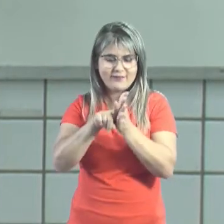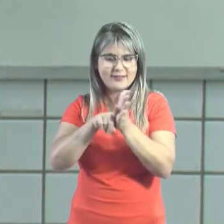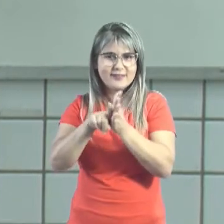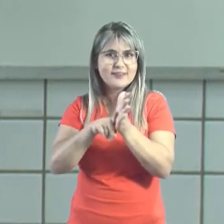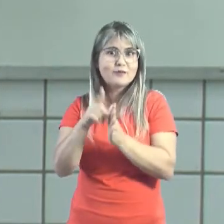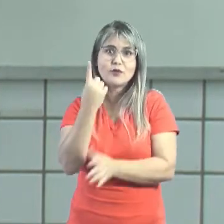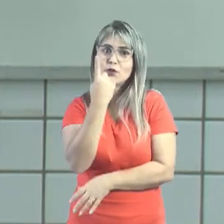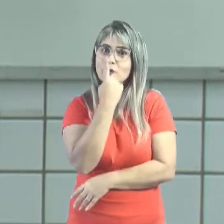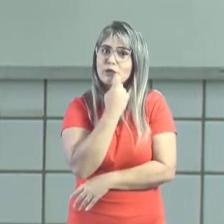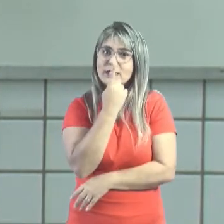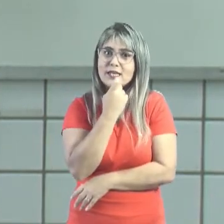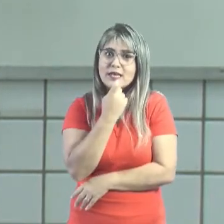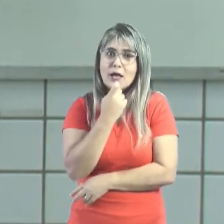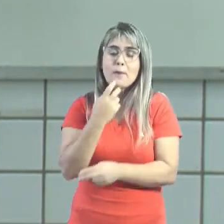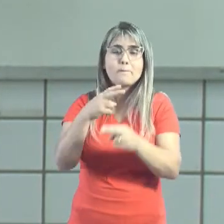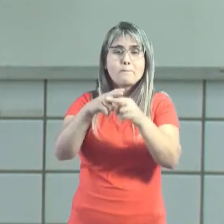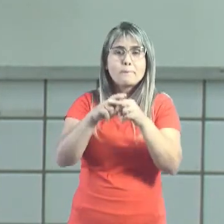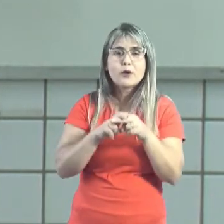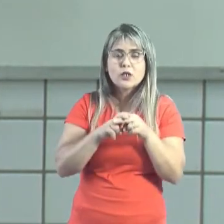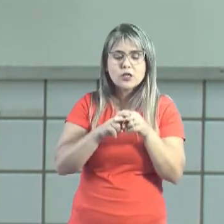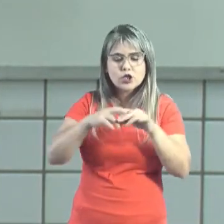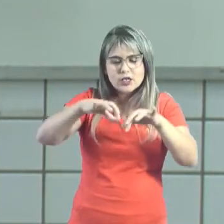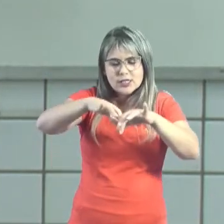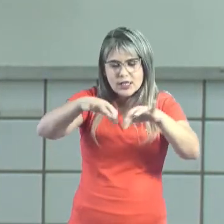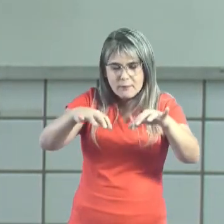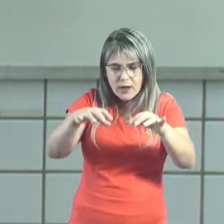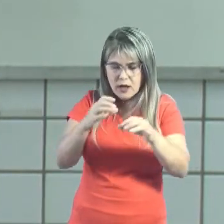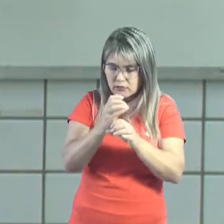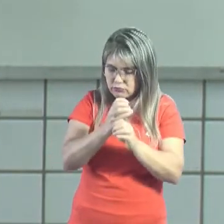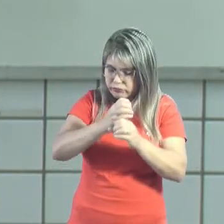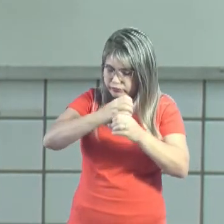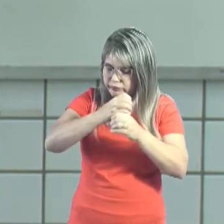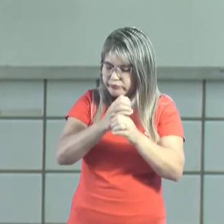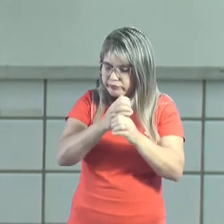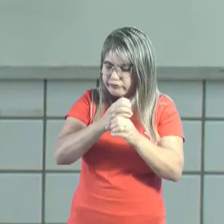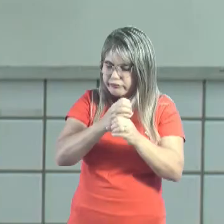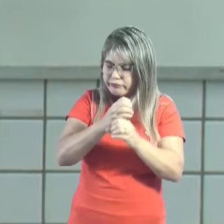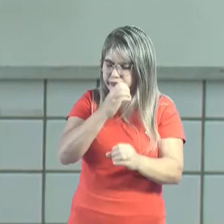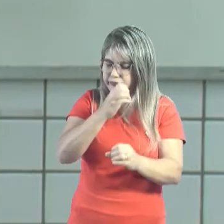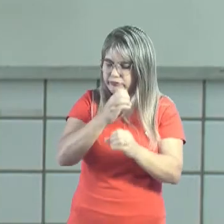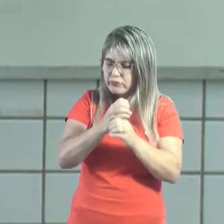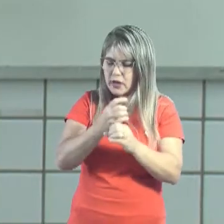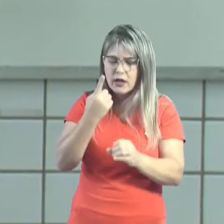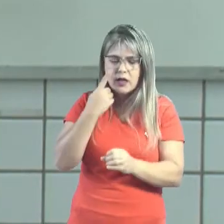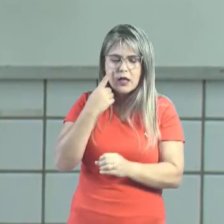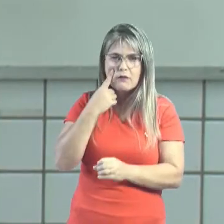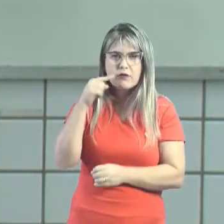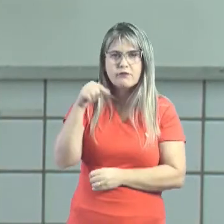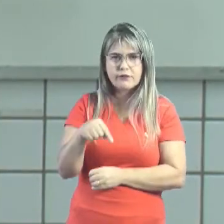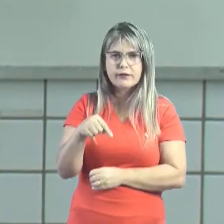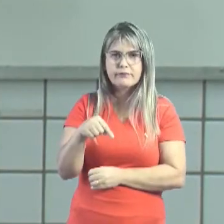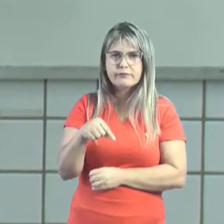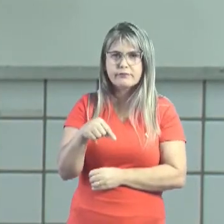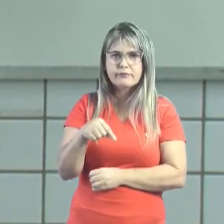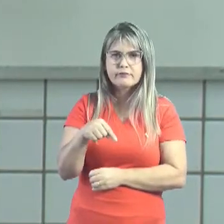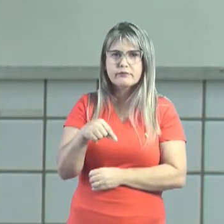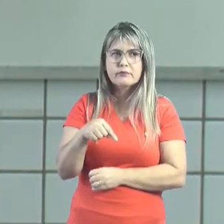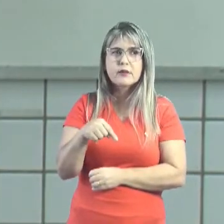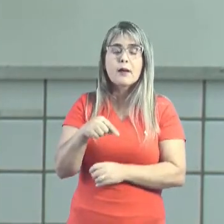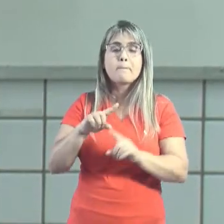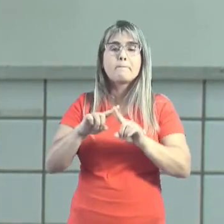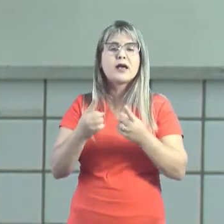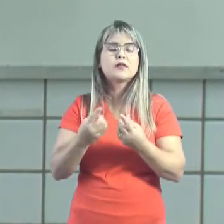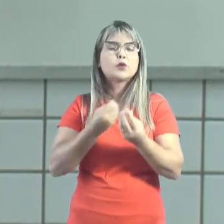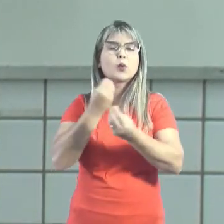misturado. Mas o homem coloca no equipamento chamado centrífuga e separa o sangue em duas porções: plasma